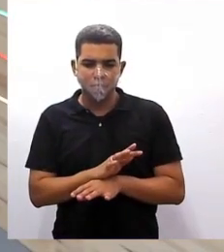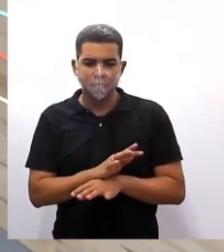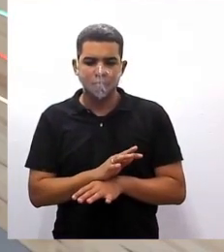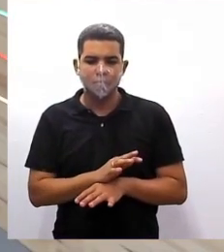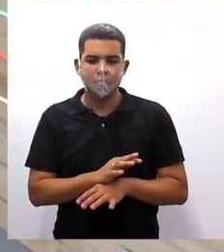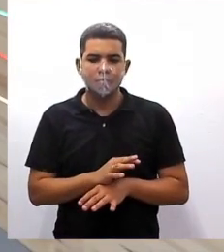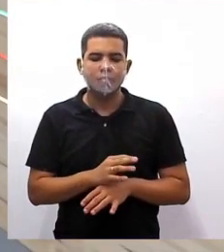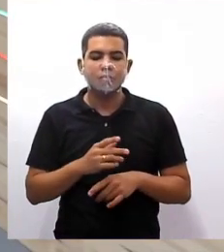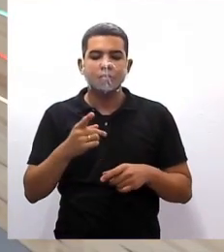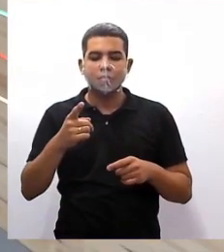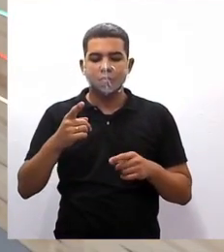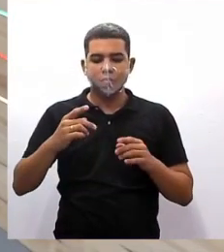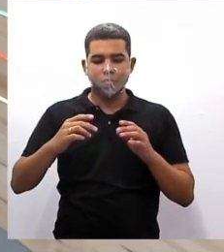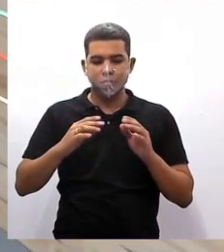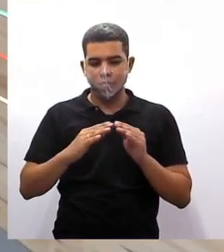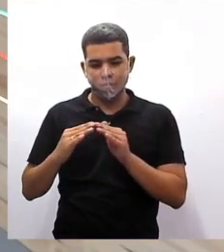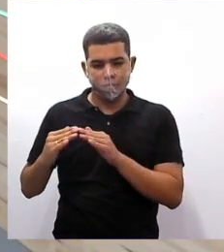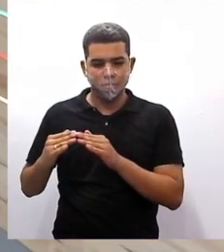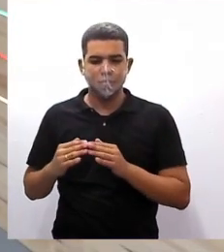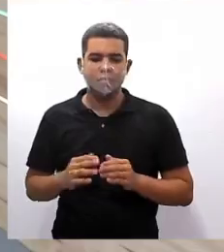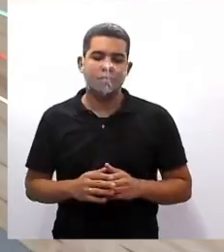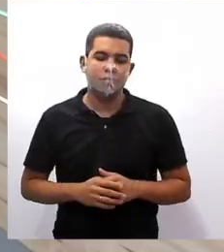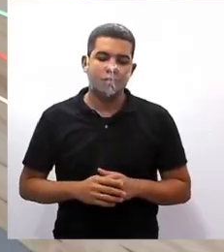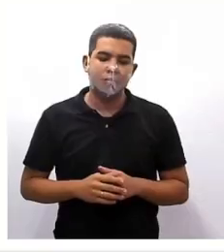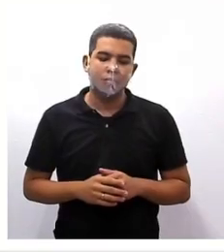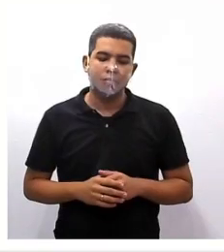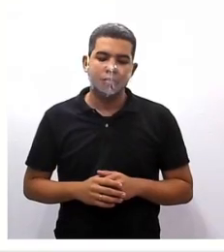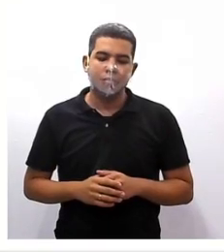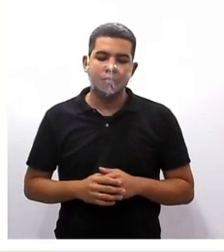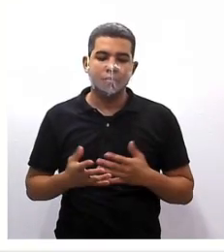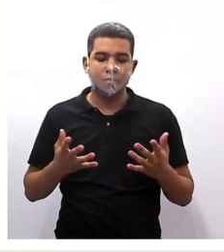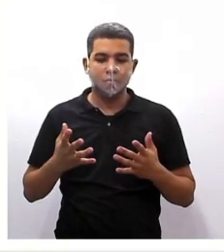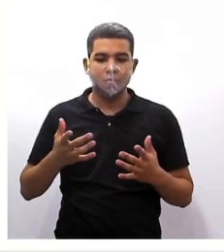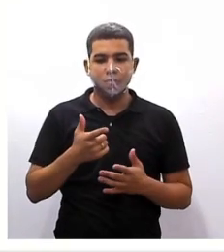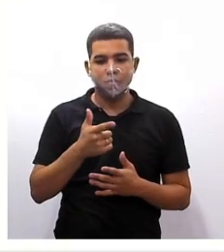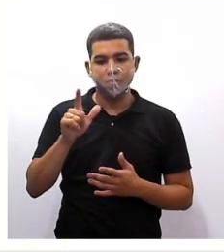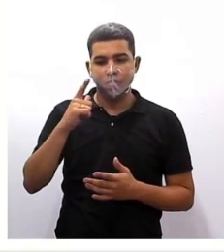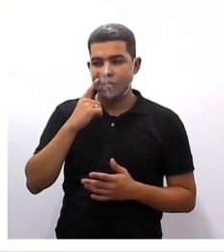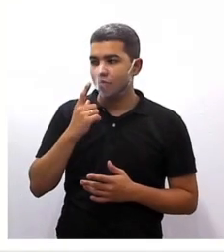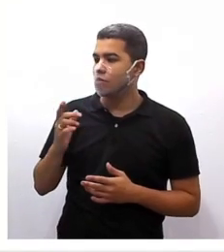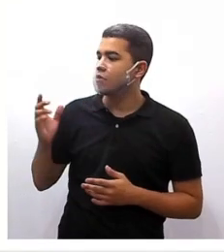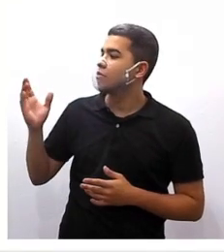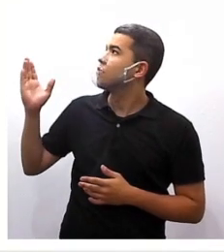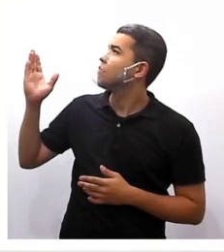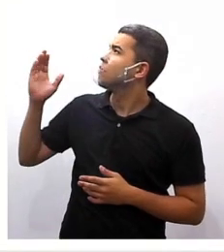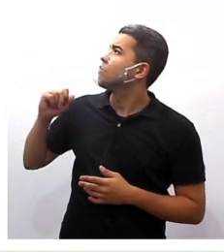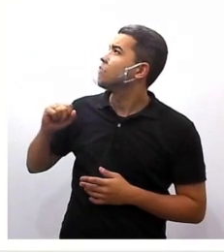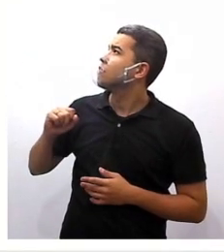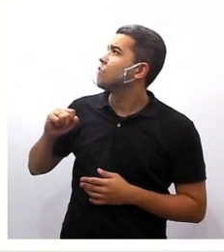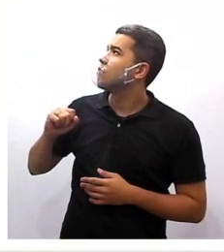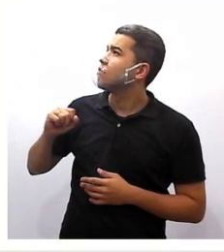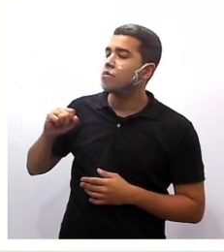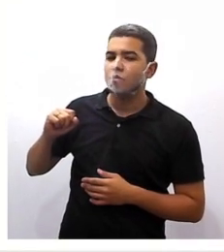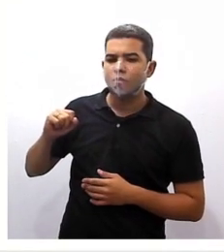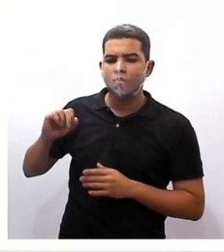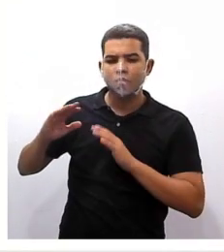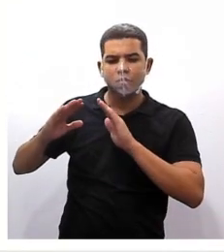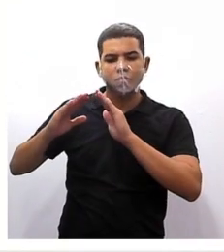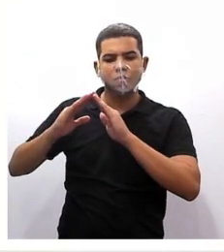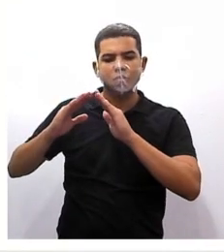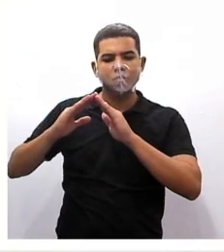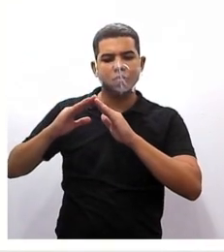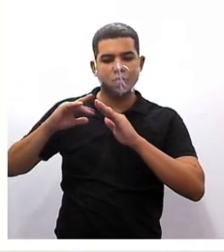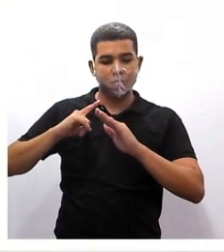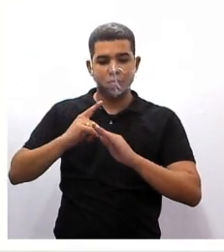casas decimais. Beleza? Então, ó, observe agora essa questão aí na tela. É o seguinte. Uma casa faz